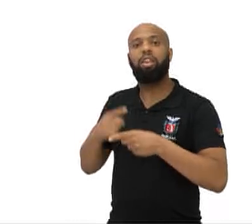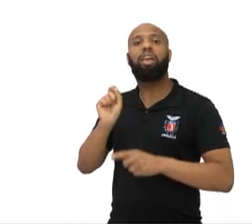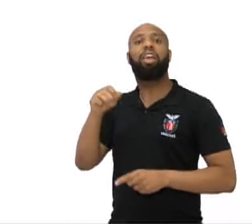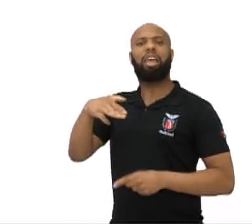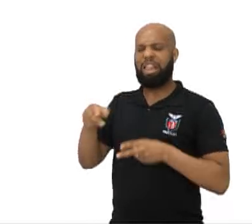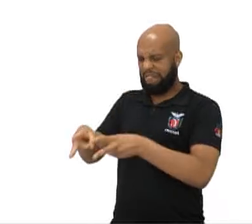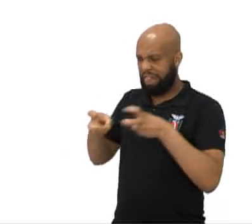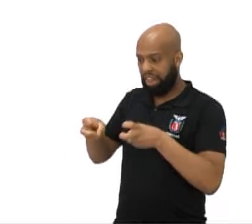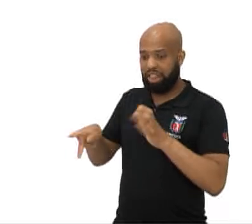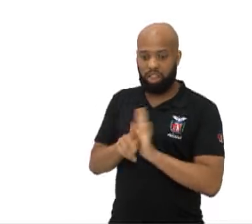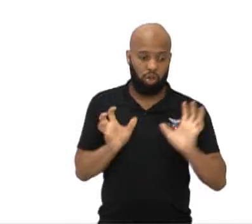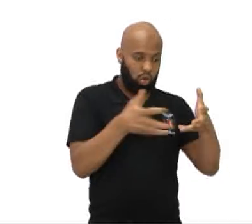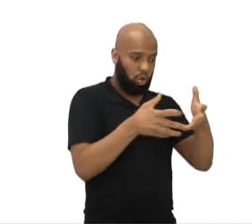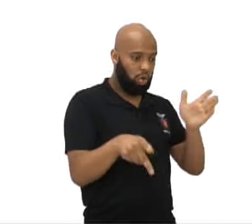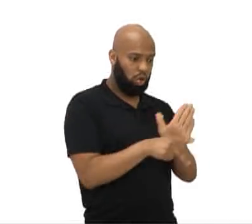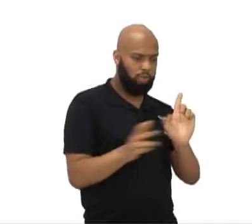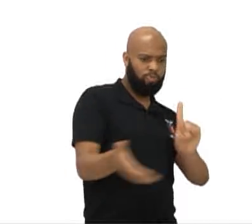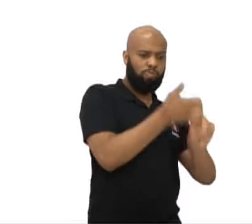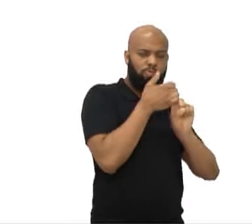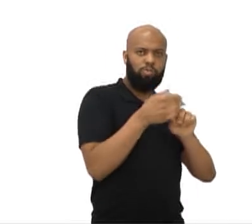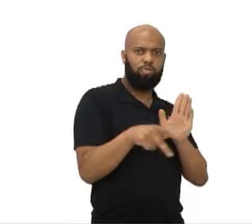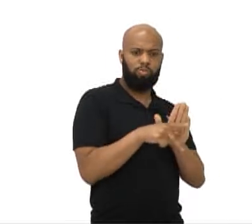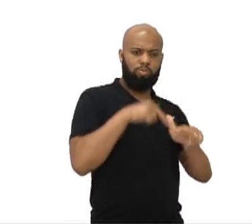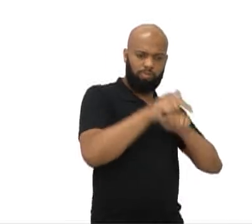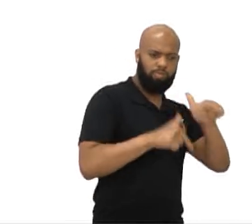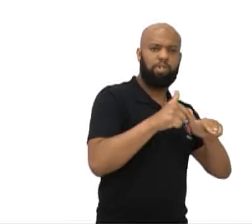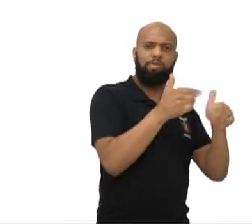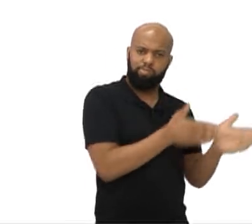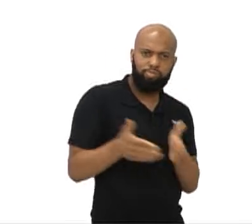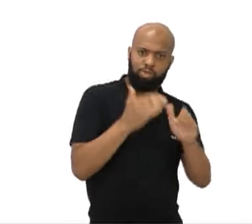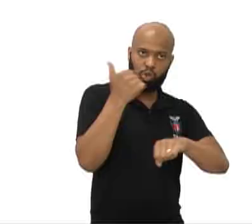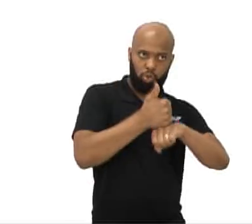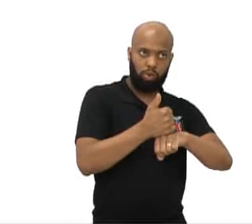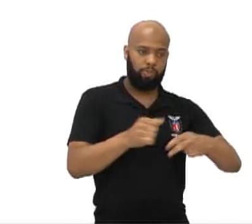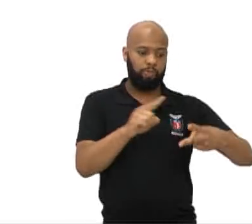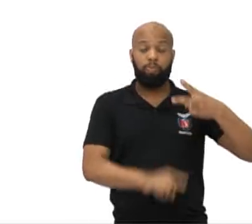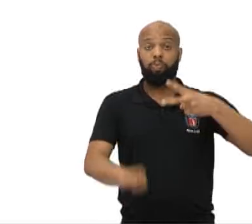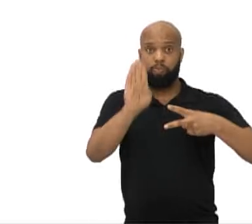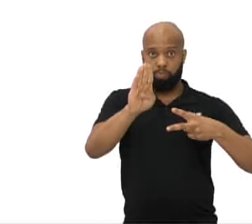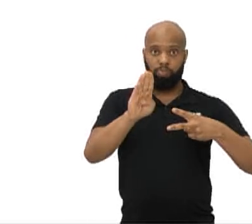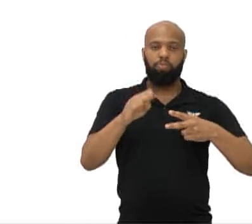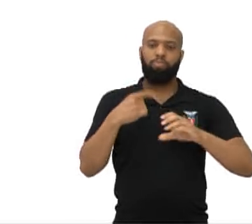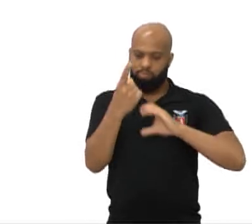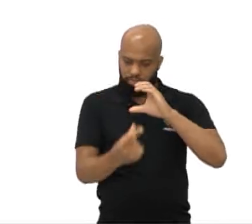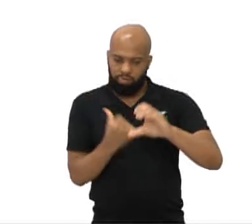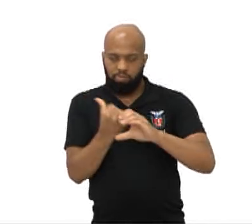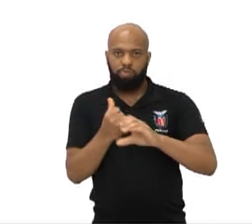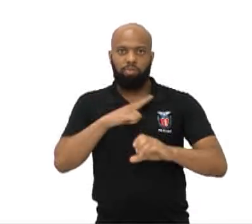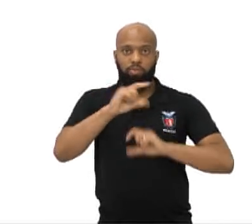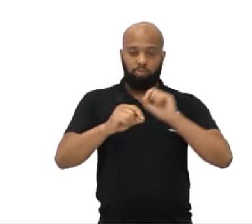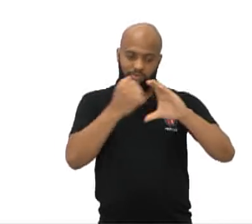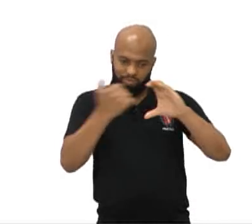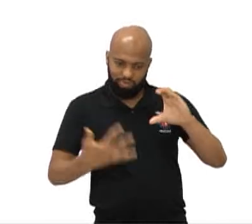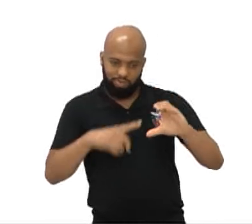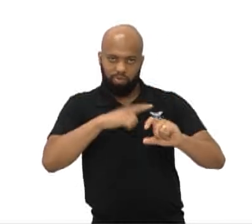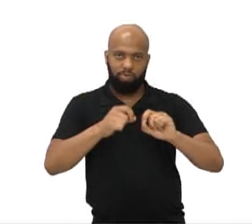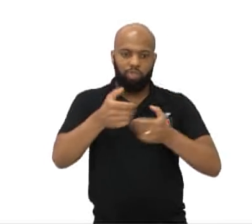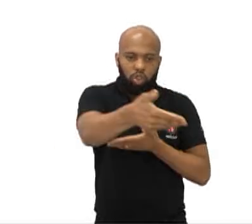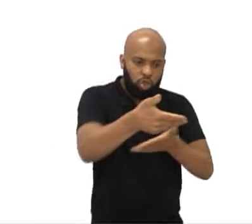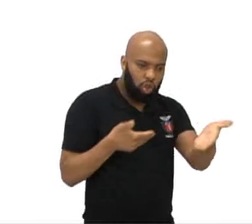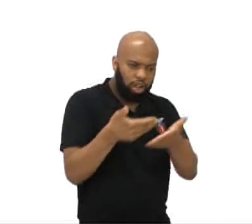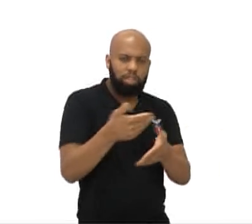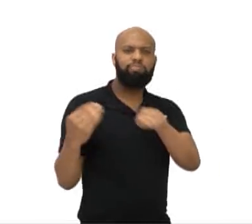parte das classes detentoras do meios de produção. Ou letra B. O capitalismo se caracteriza pela